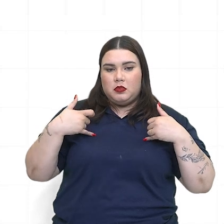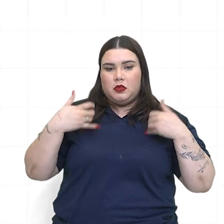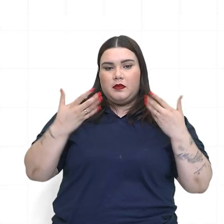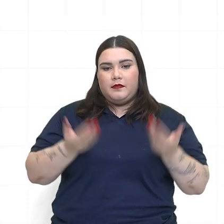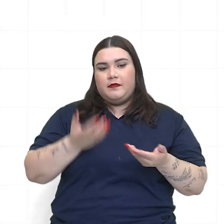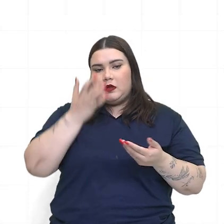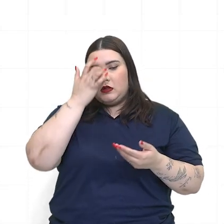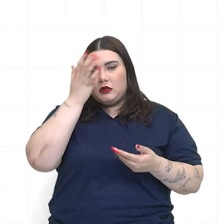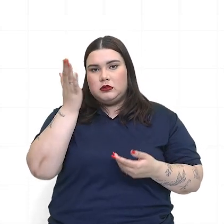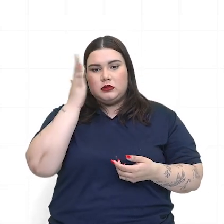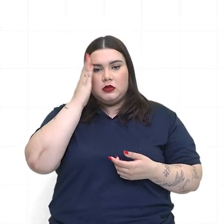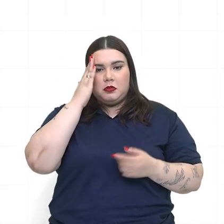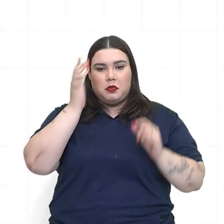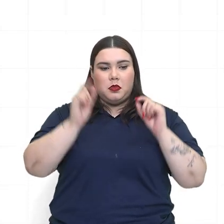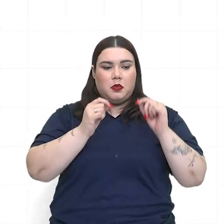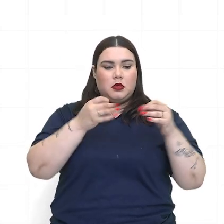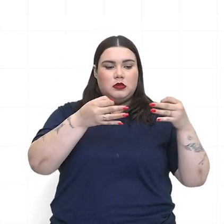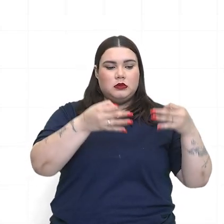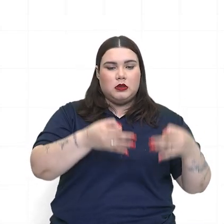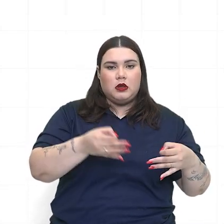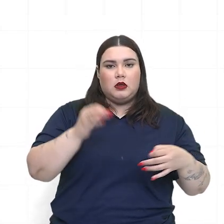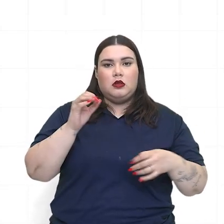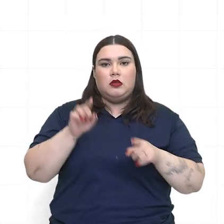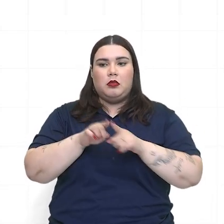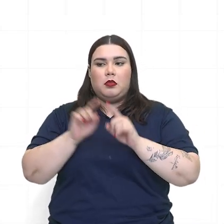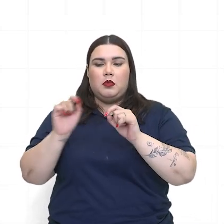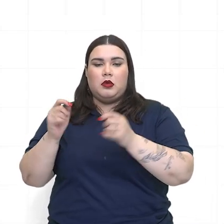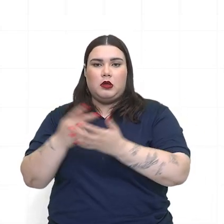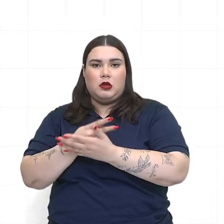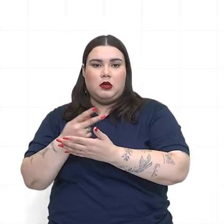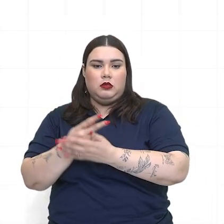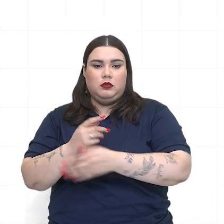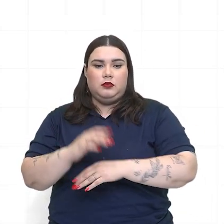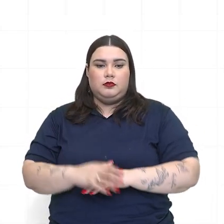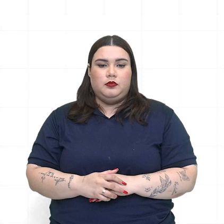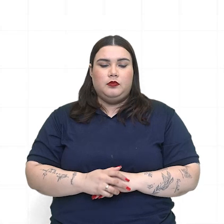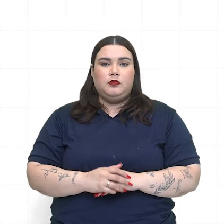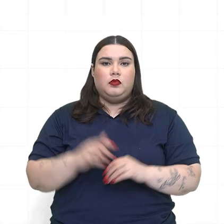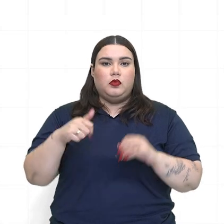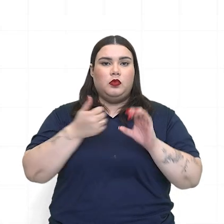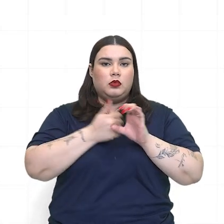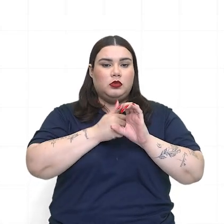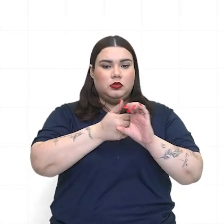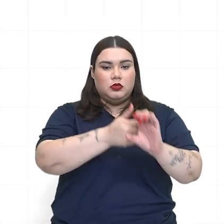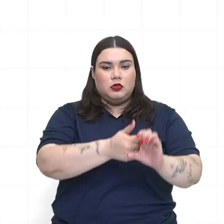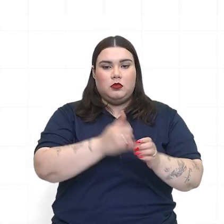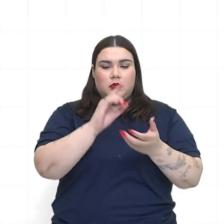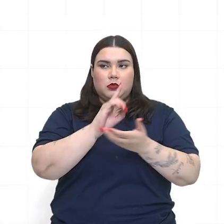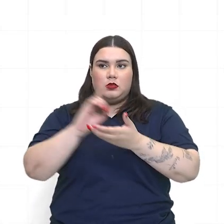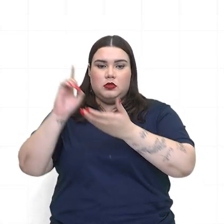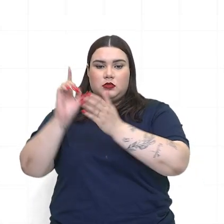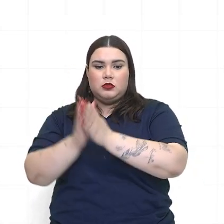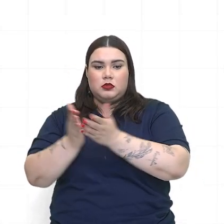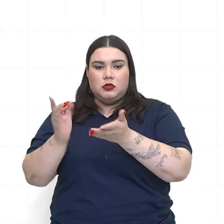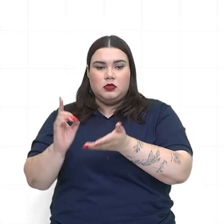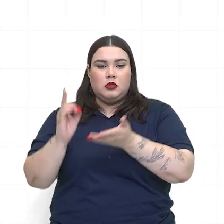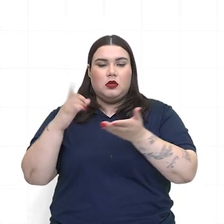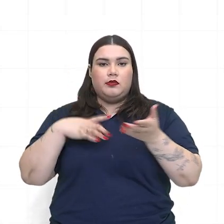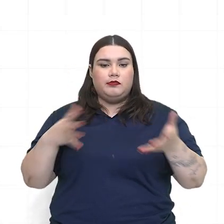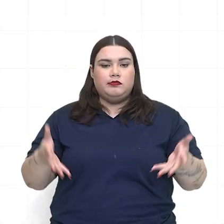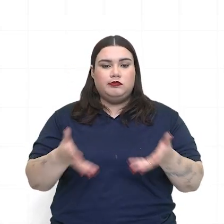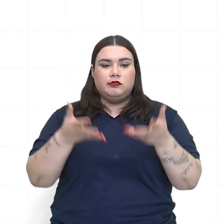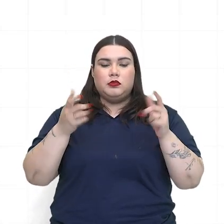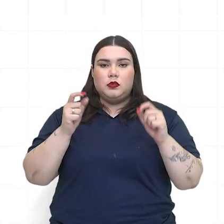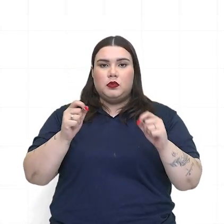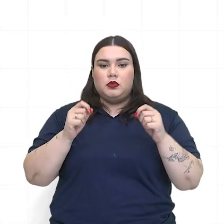egocentrismos, com mais facilidade saberemos o que é justo e o que não é justo. No cristianismo, o Deus bíblico